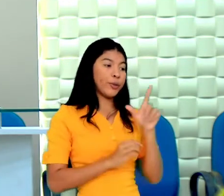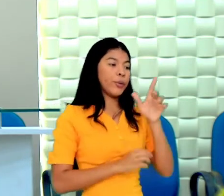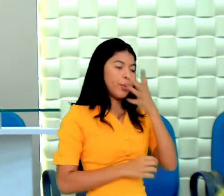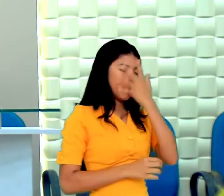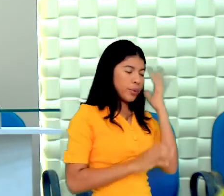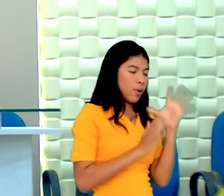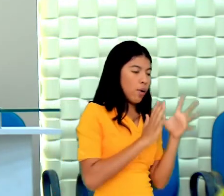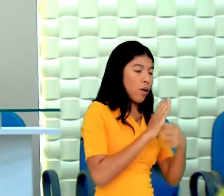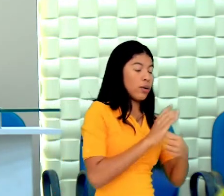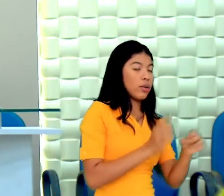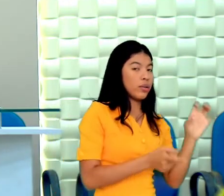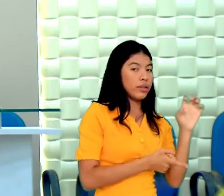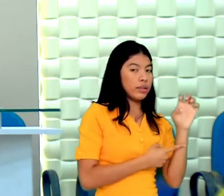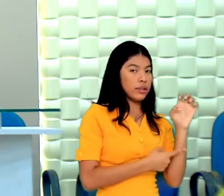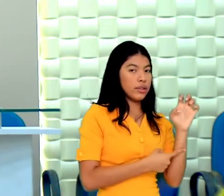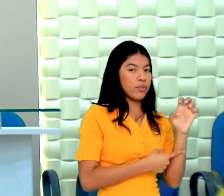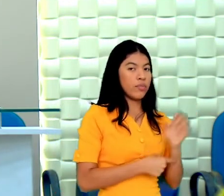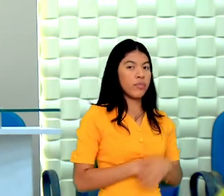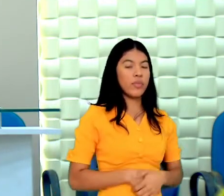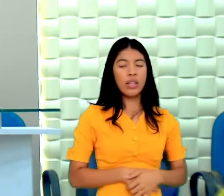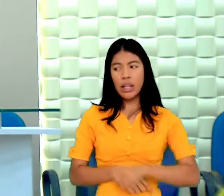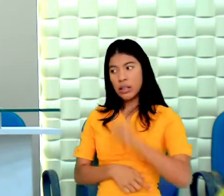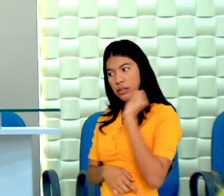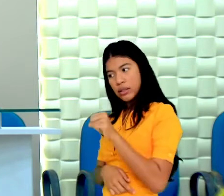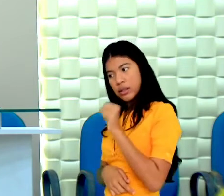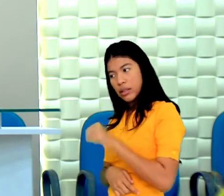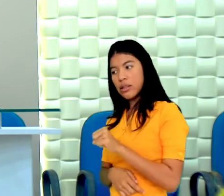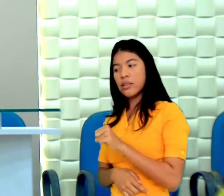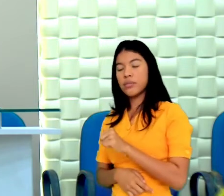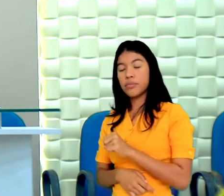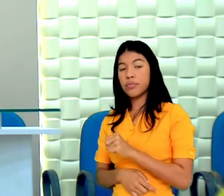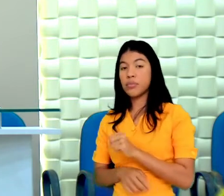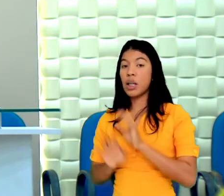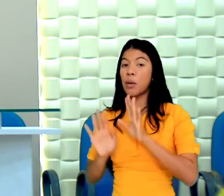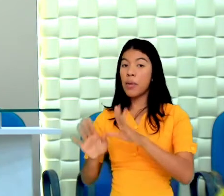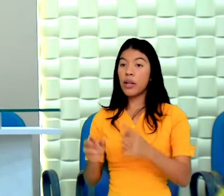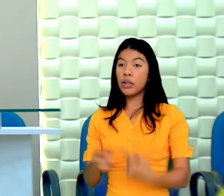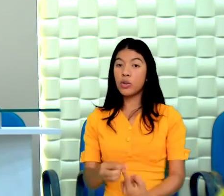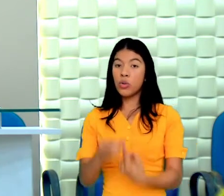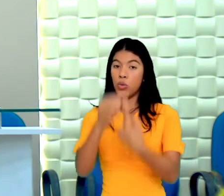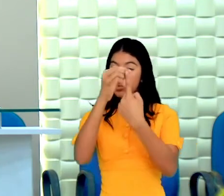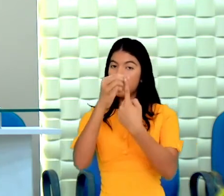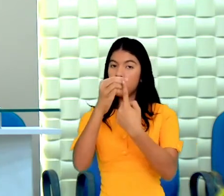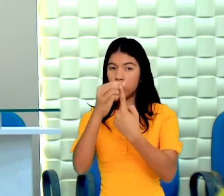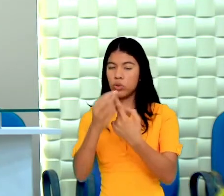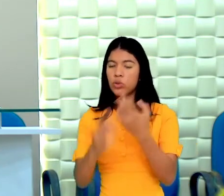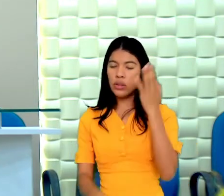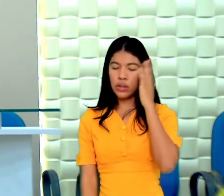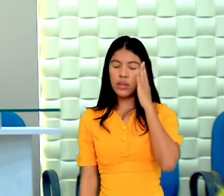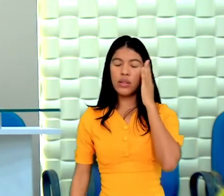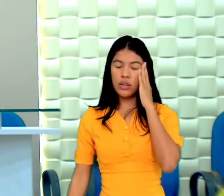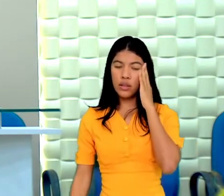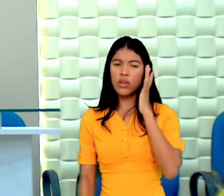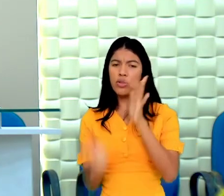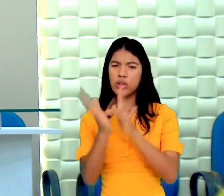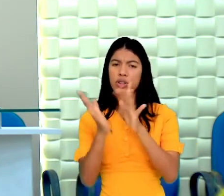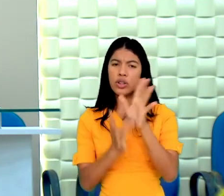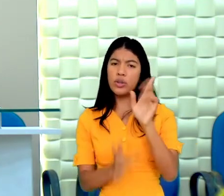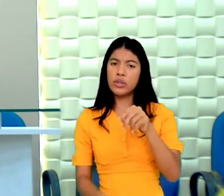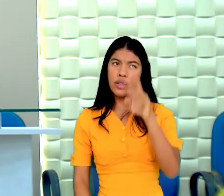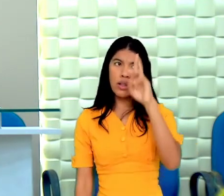Mas um deles reconheceu Jesus como Senhor. Um deles, ali no final já da sua